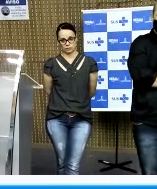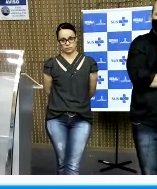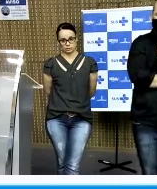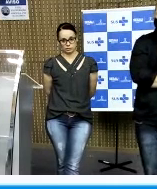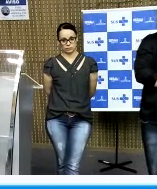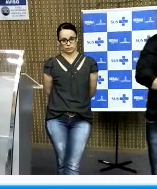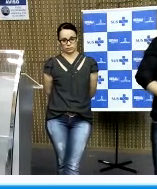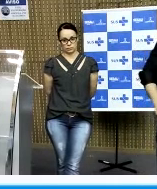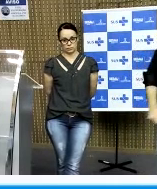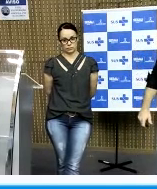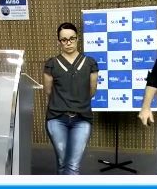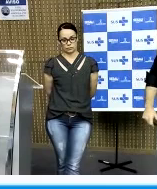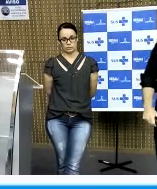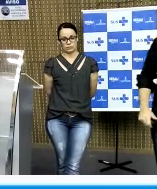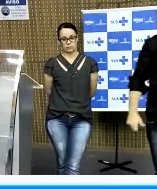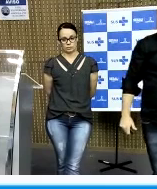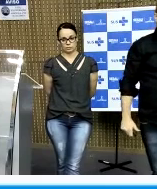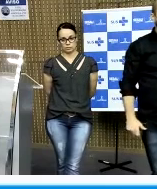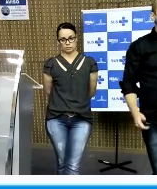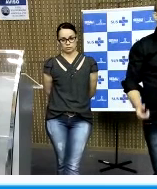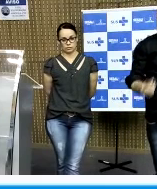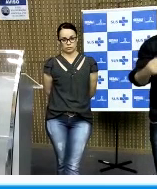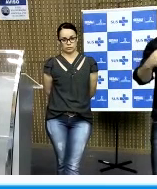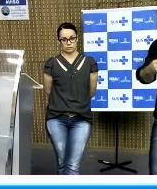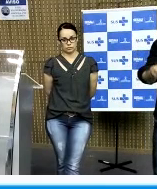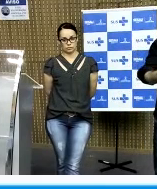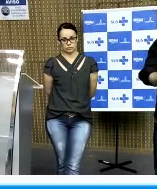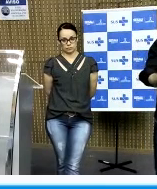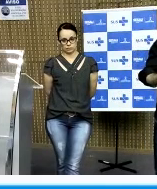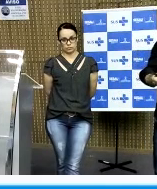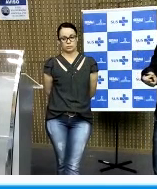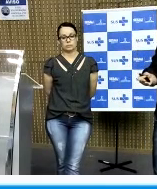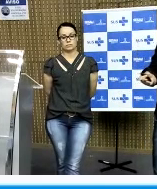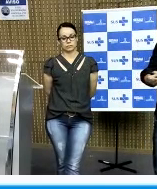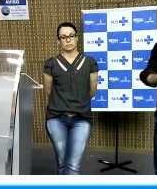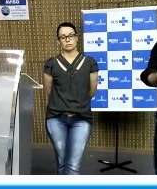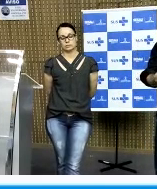casos especiais. As ações que a saúde bucal esteve aí ao nosso